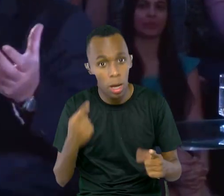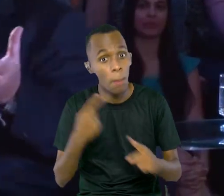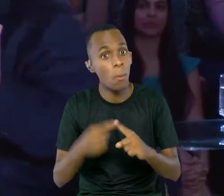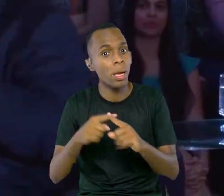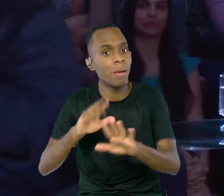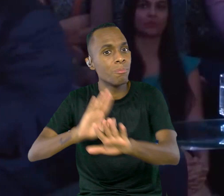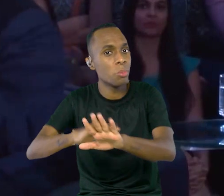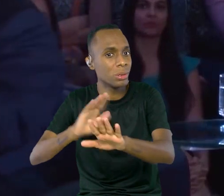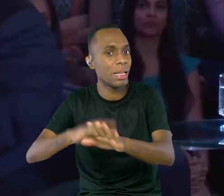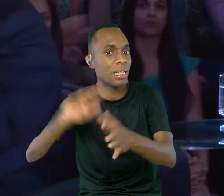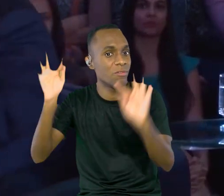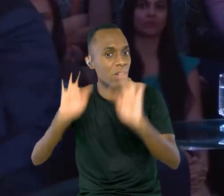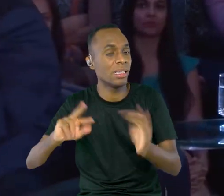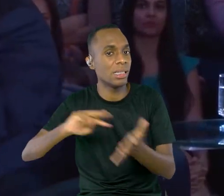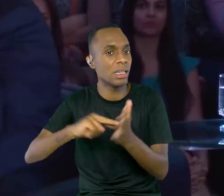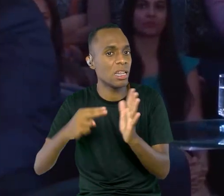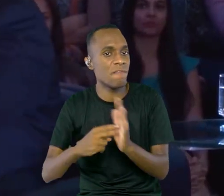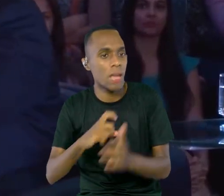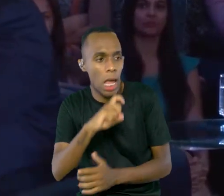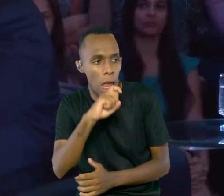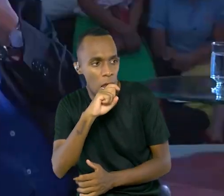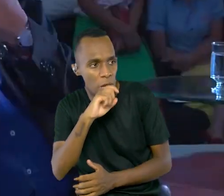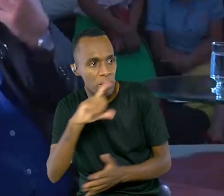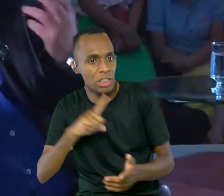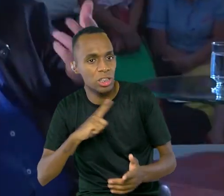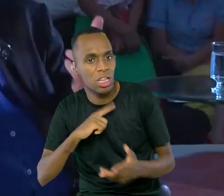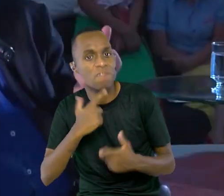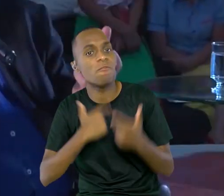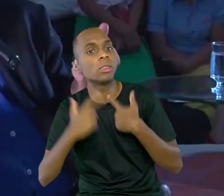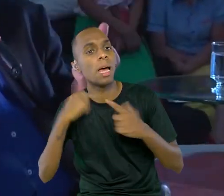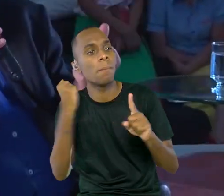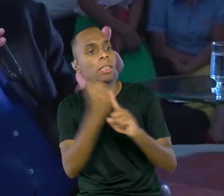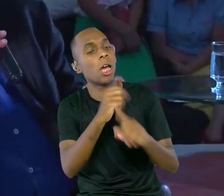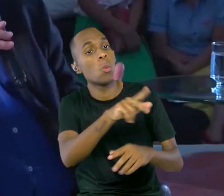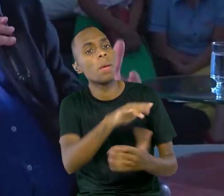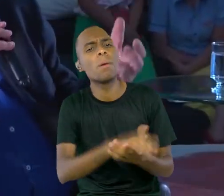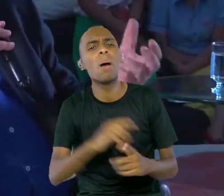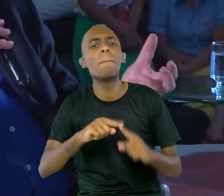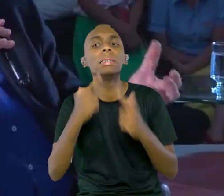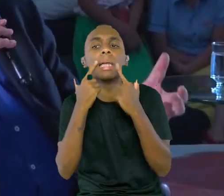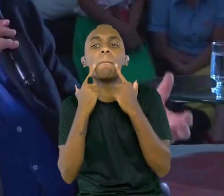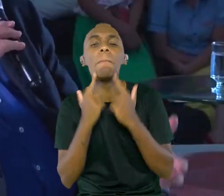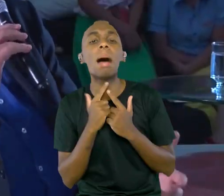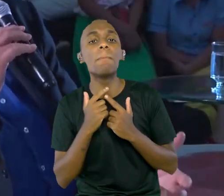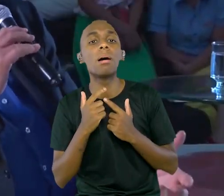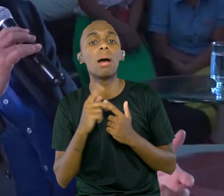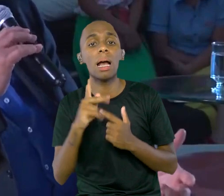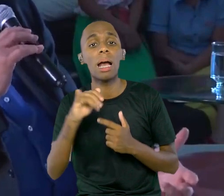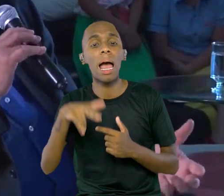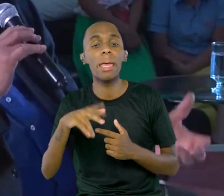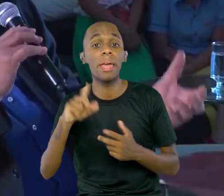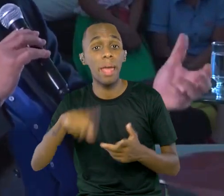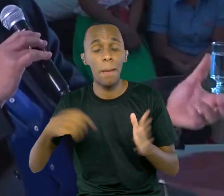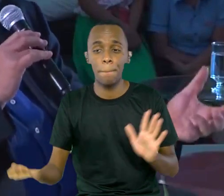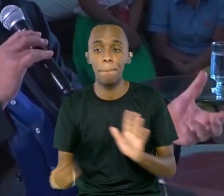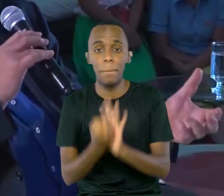felicidade presente, há nela uma gota da baba de Caim. E o que é a baba de Caim? É o